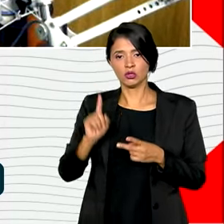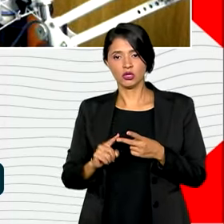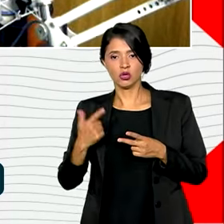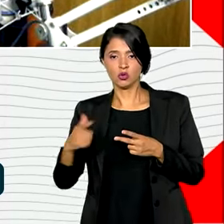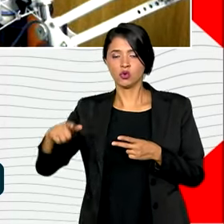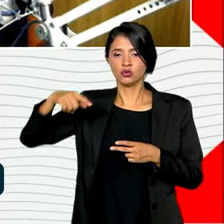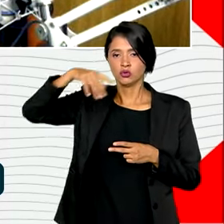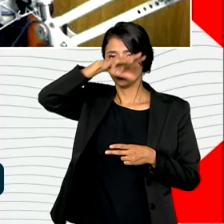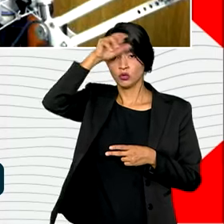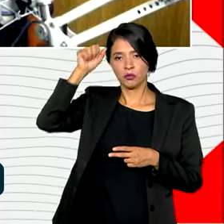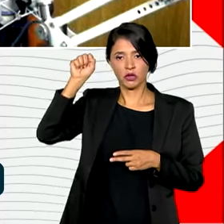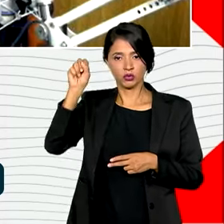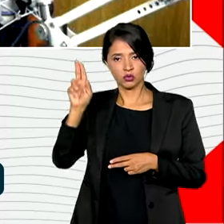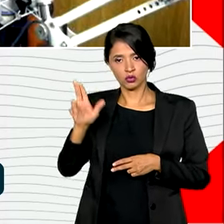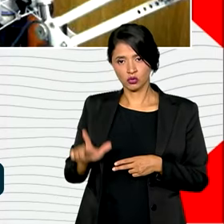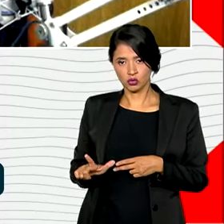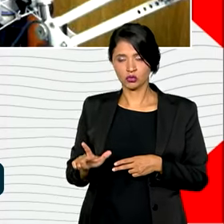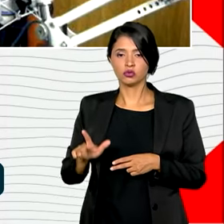Mato Grosso. E